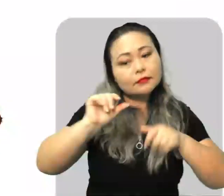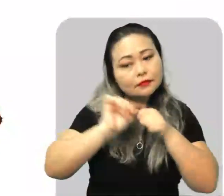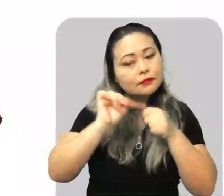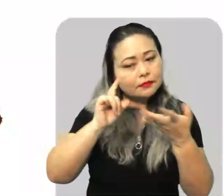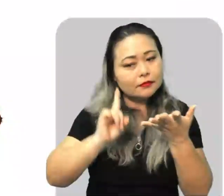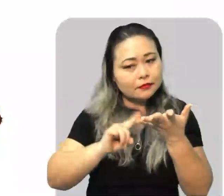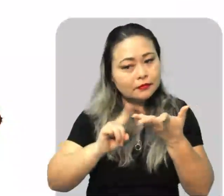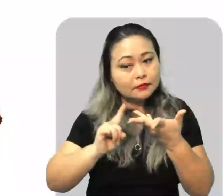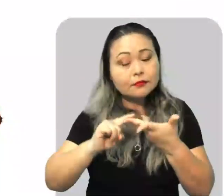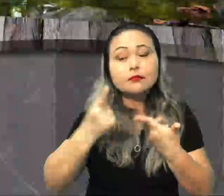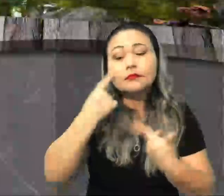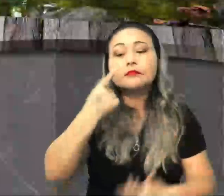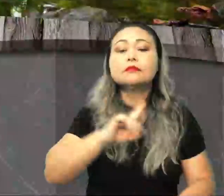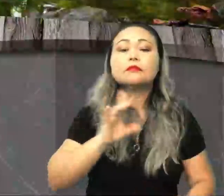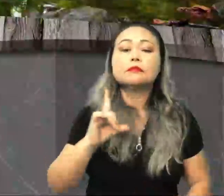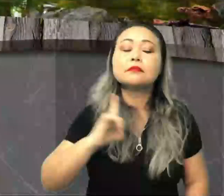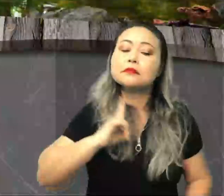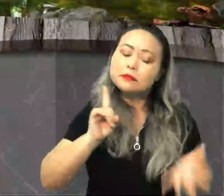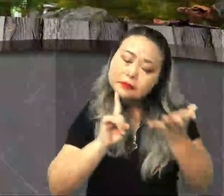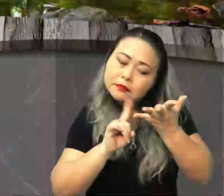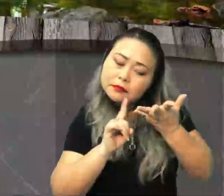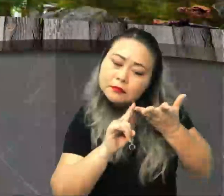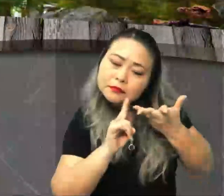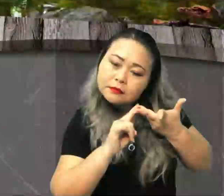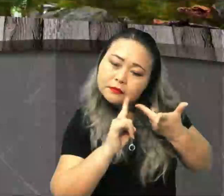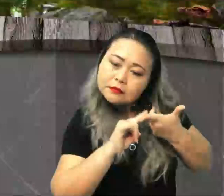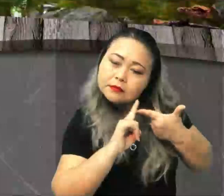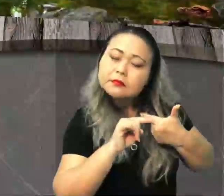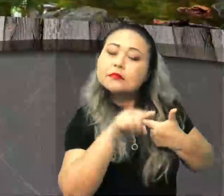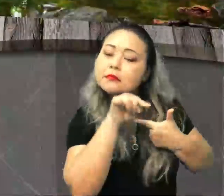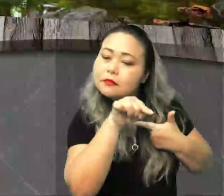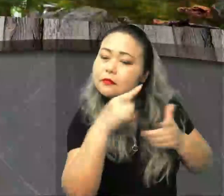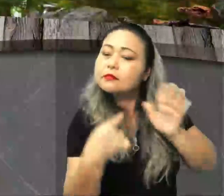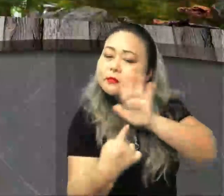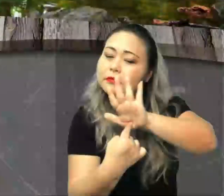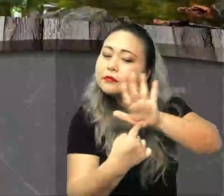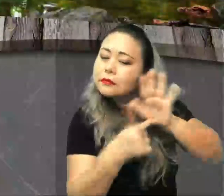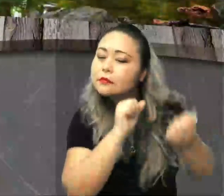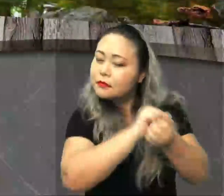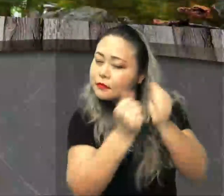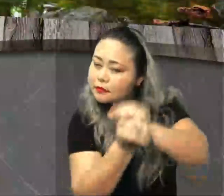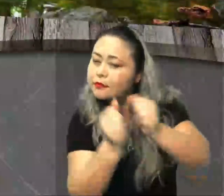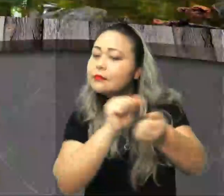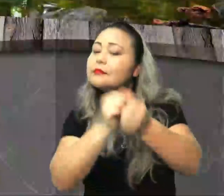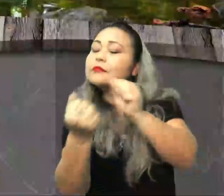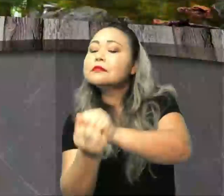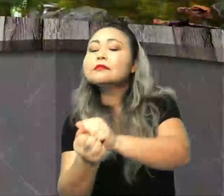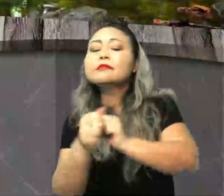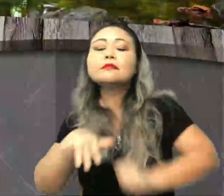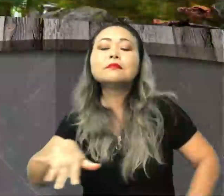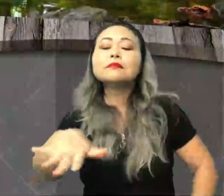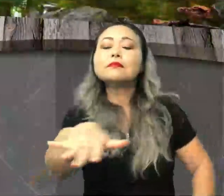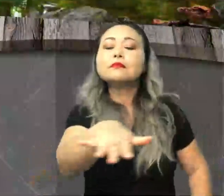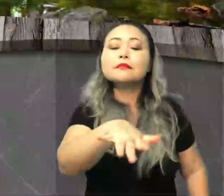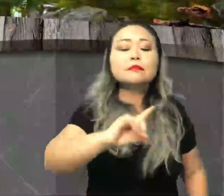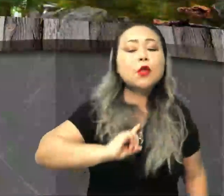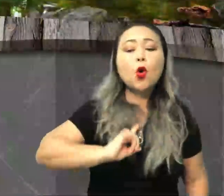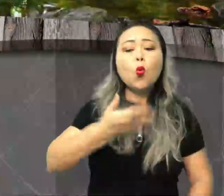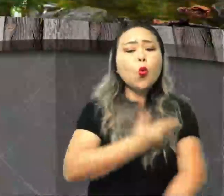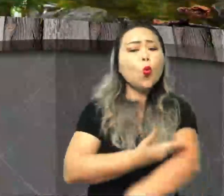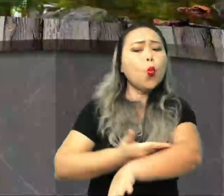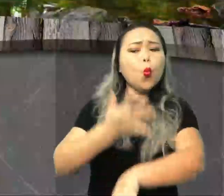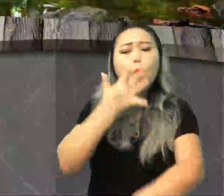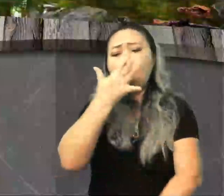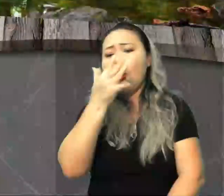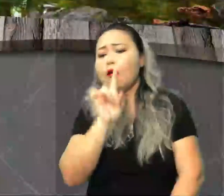organismos todinhos aqui para mim. Existem esses organismos todos que são muito bem adaptados em um ambiente que a gente não costuma